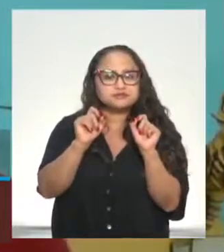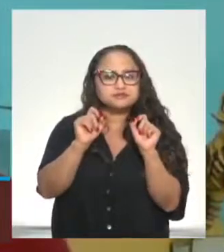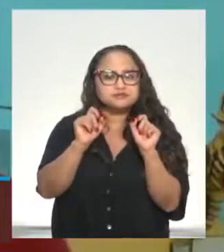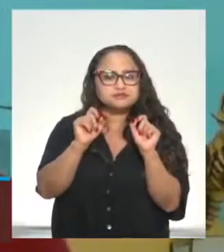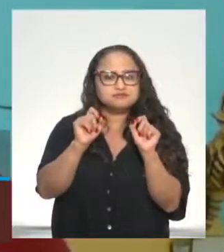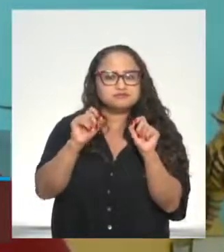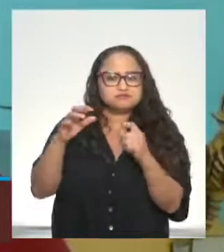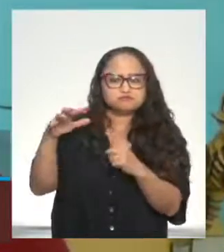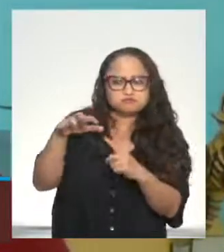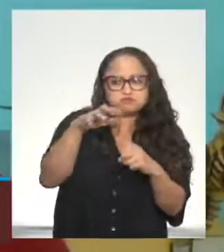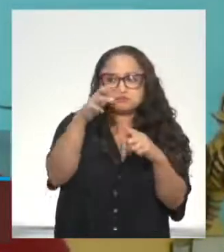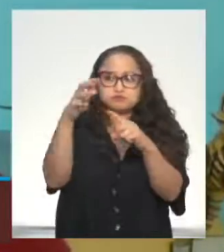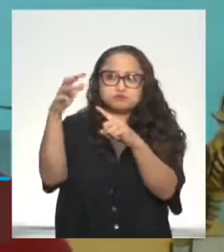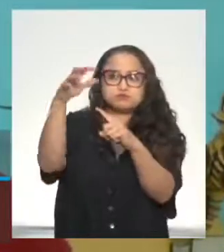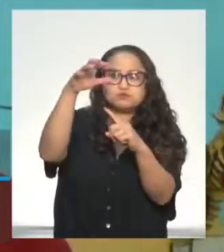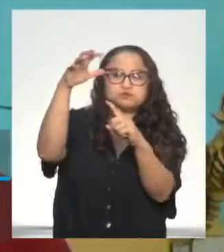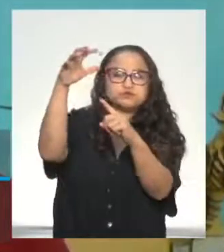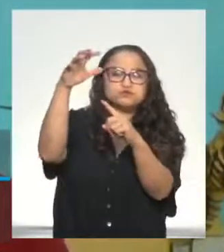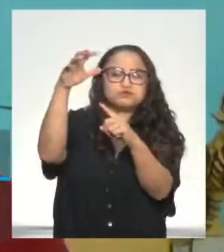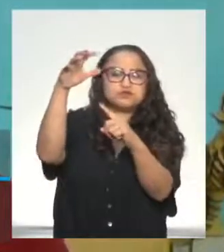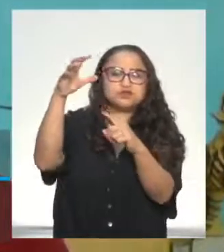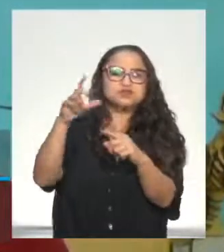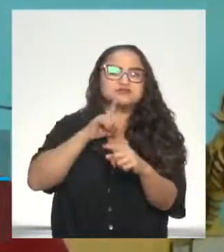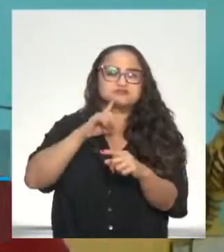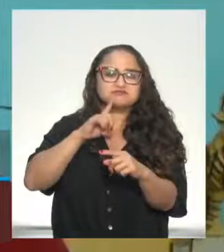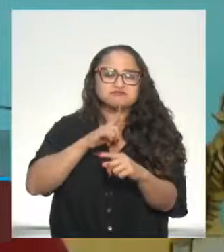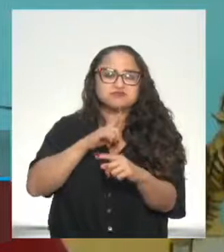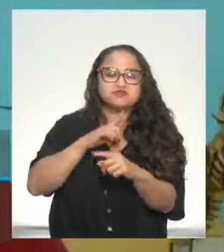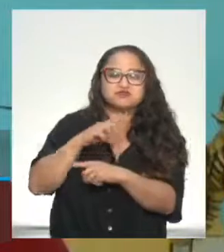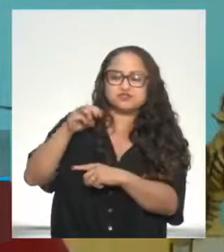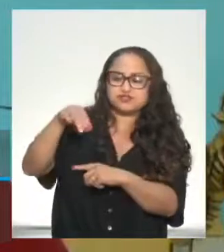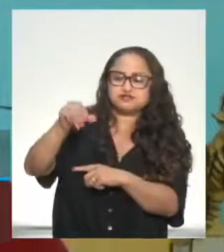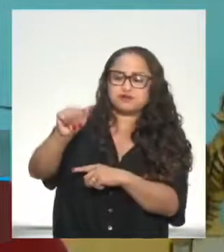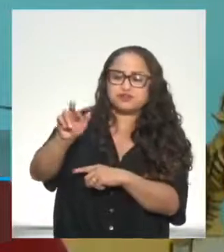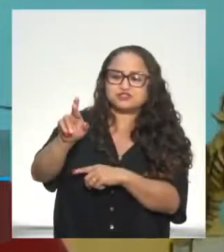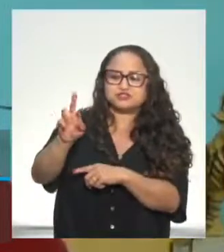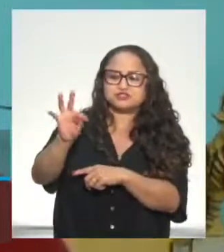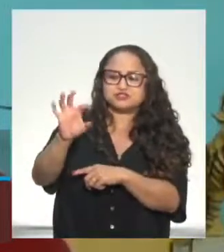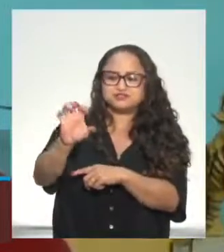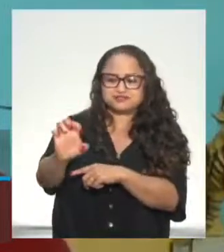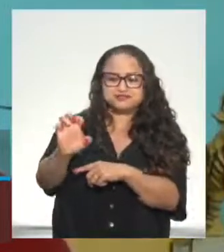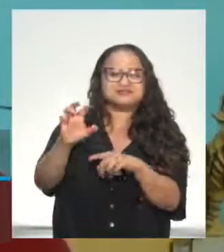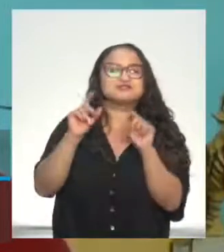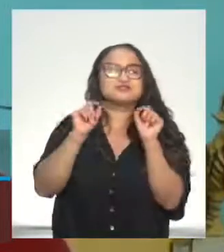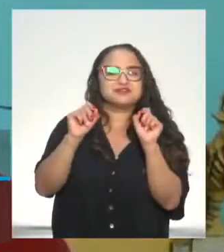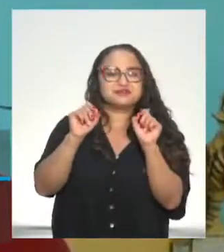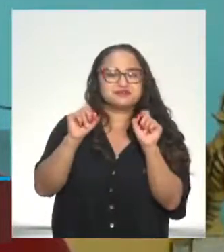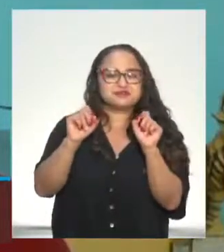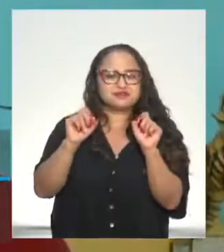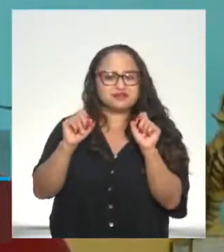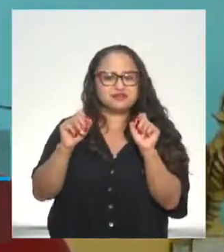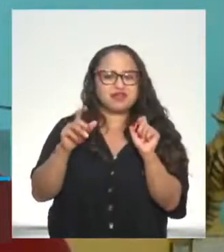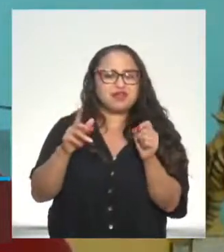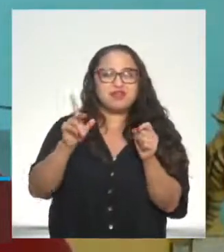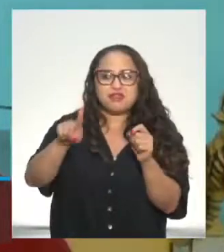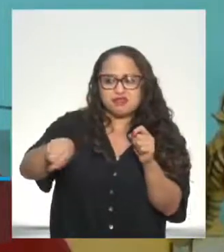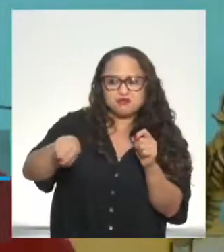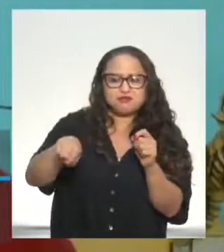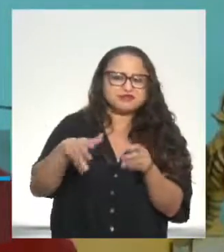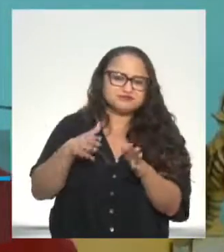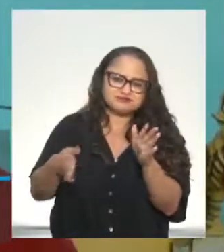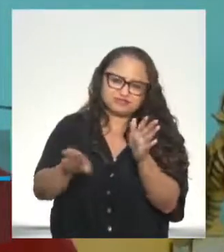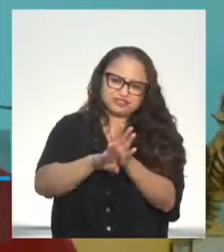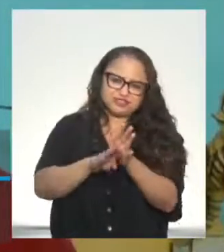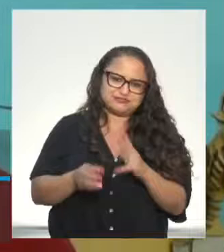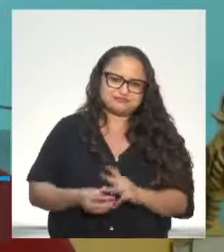naves chegando a Marte, chegando a lugares muito distantes que até pouco tempo não era, né, possível chegar, tá